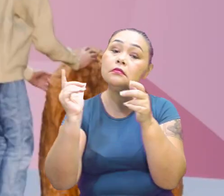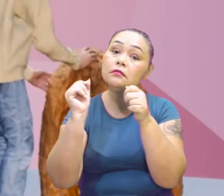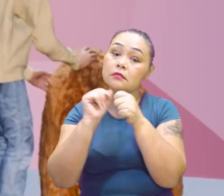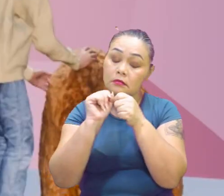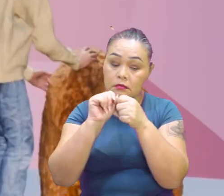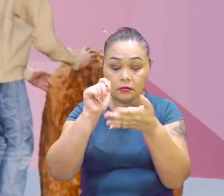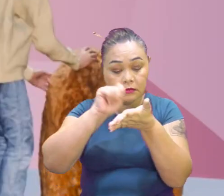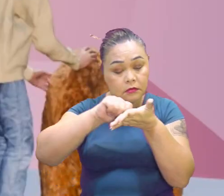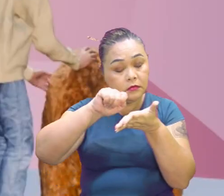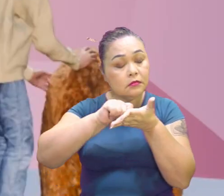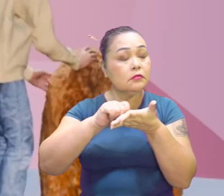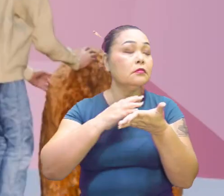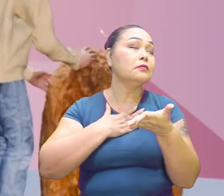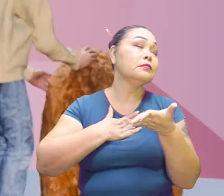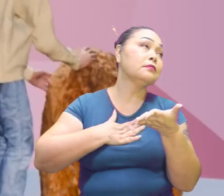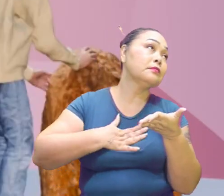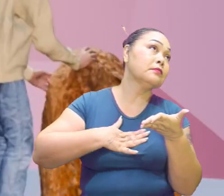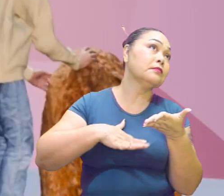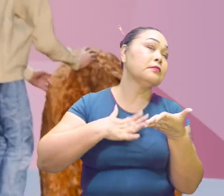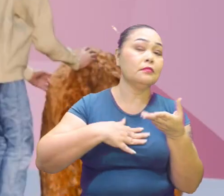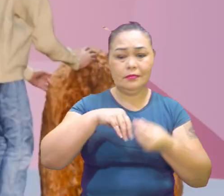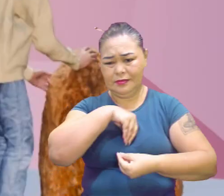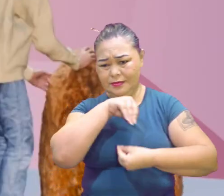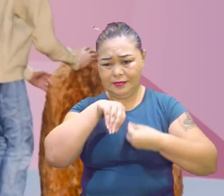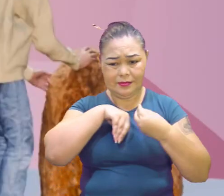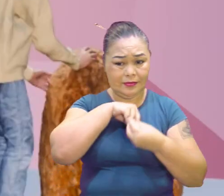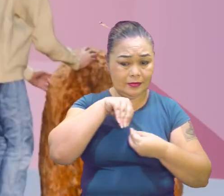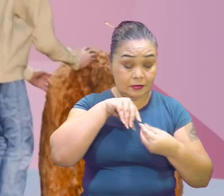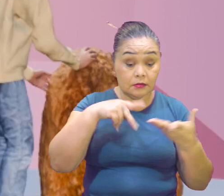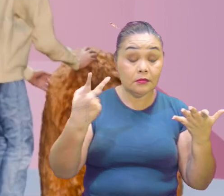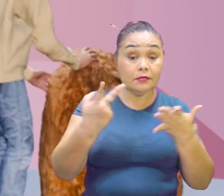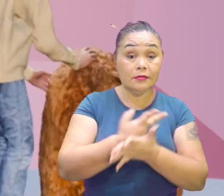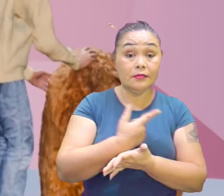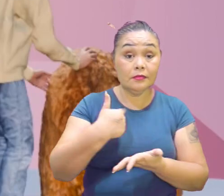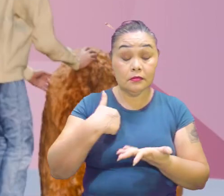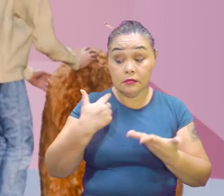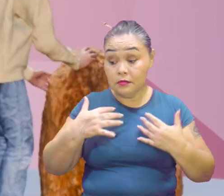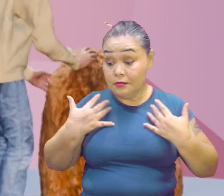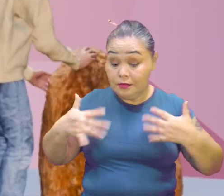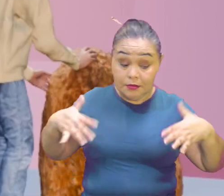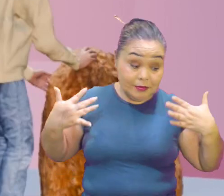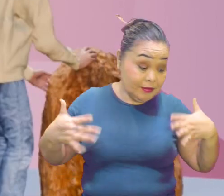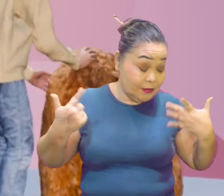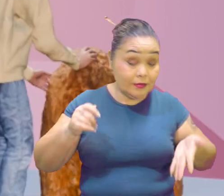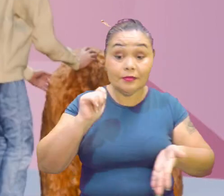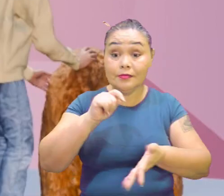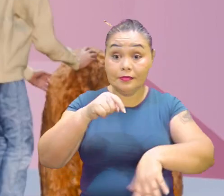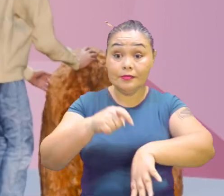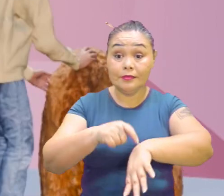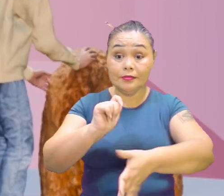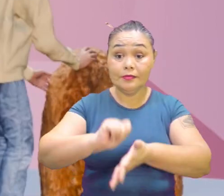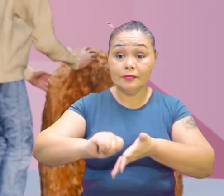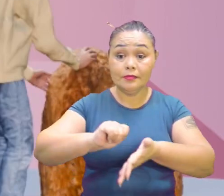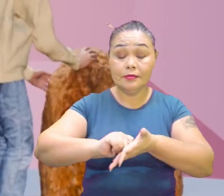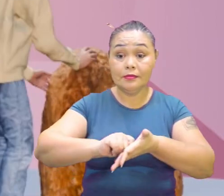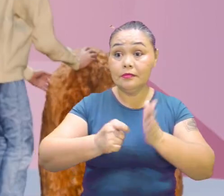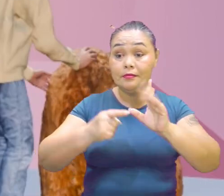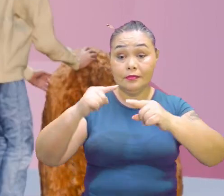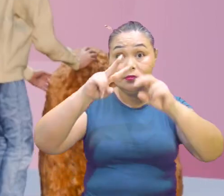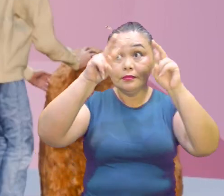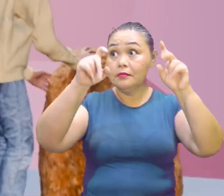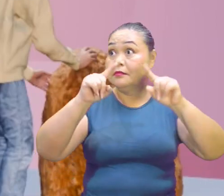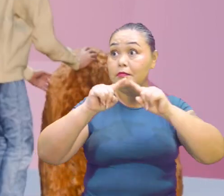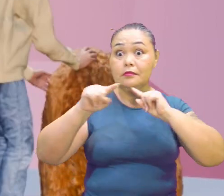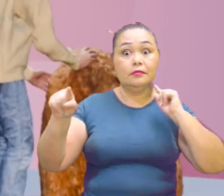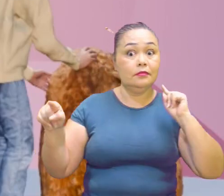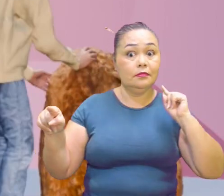tua introdução com calma, sem misturar, porque às vezes o que acontece, eu fico tão nervoso na hora de escrever, que eu fujo do